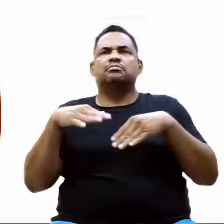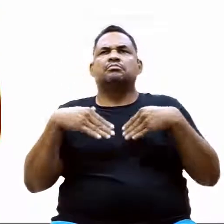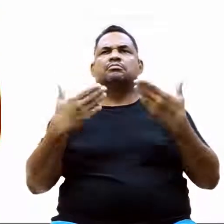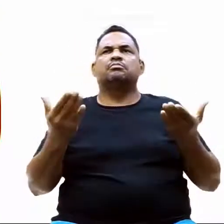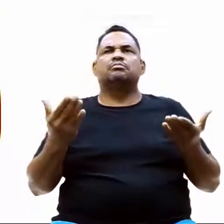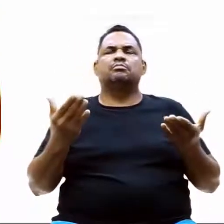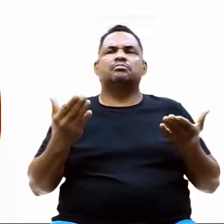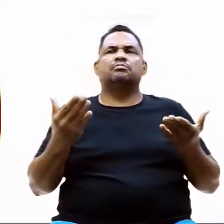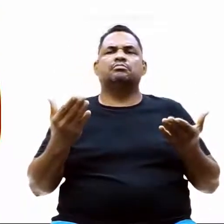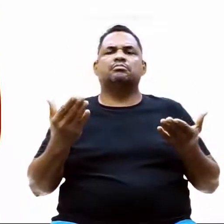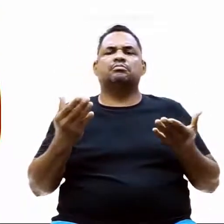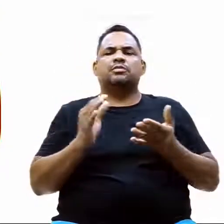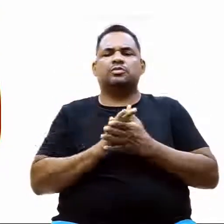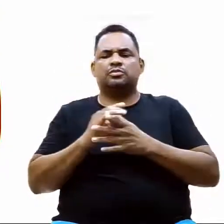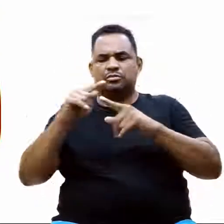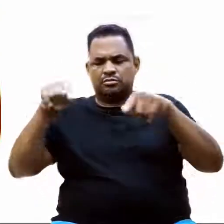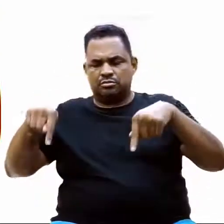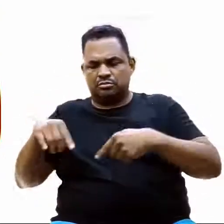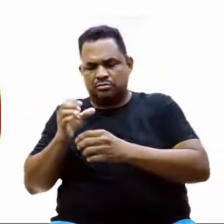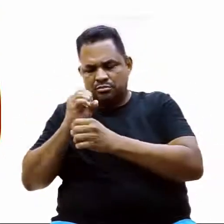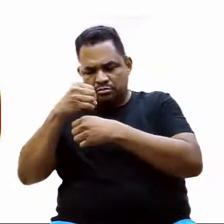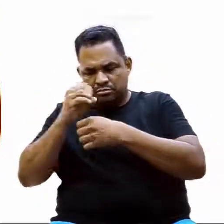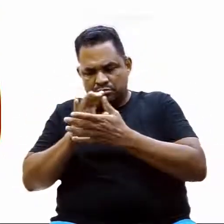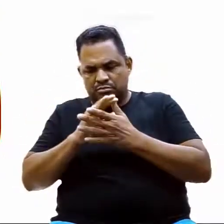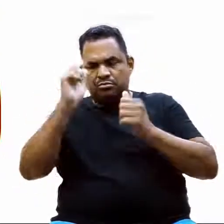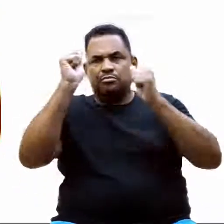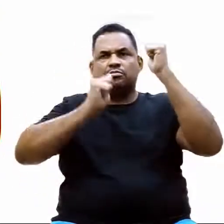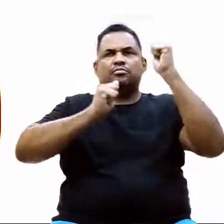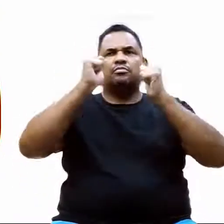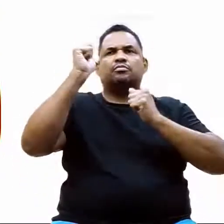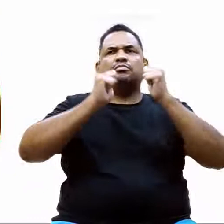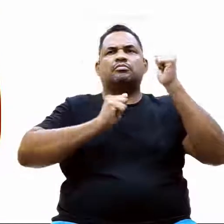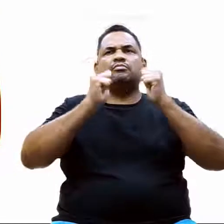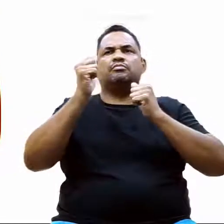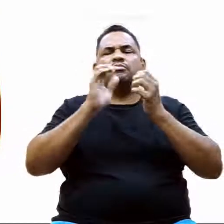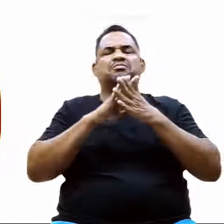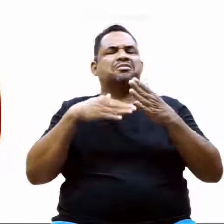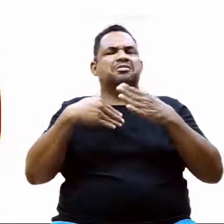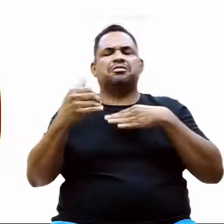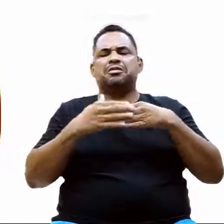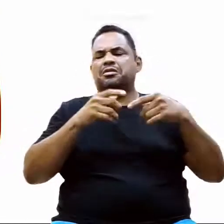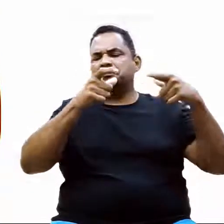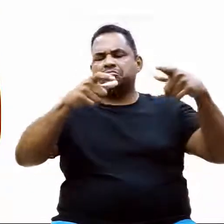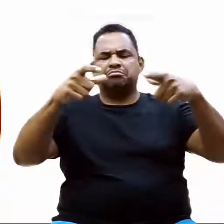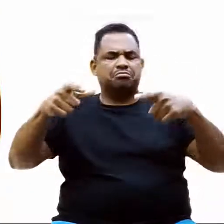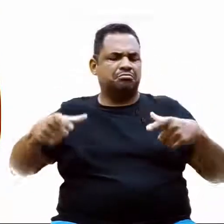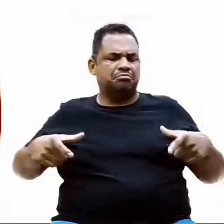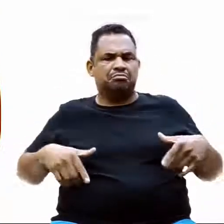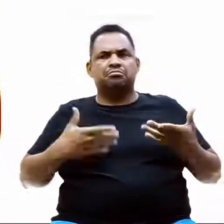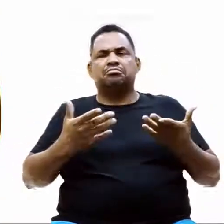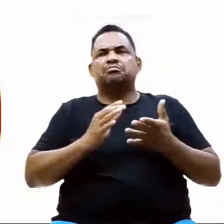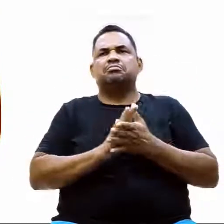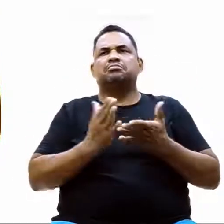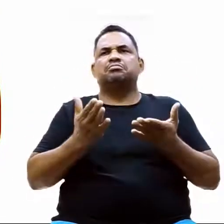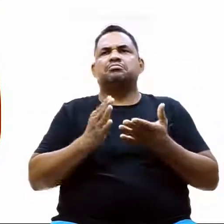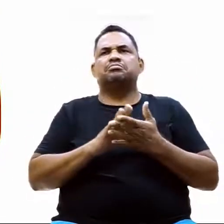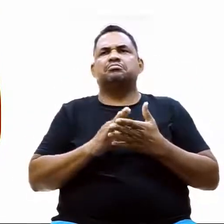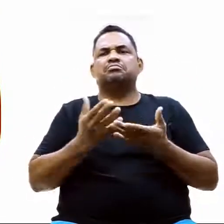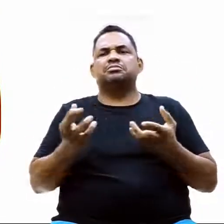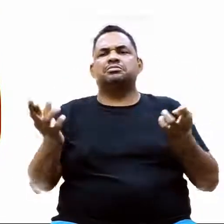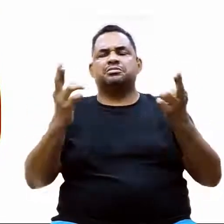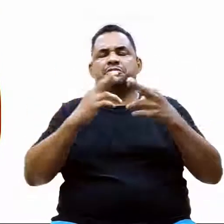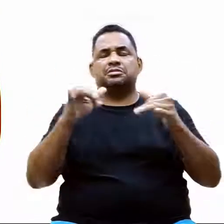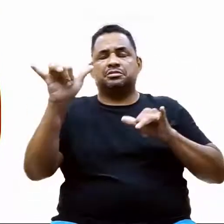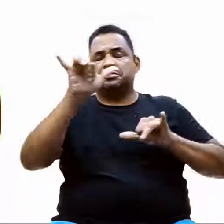em laboratórios, ou na indústria, onde quer que seja, estamos diante de reações